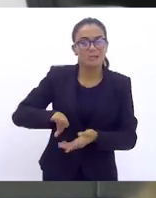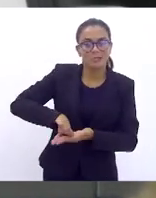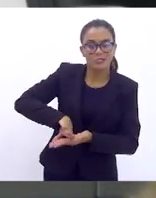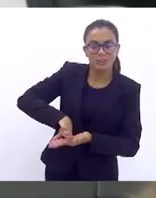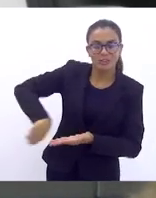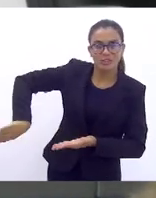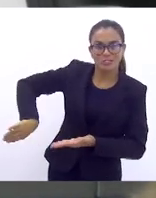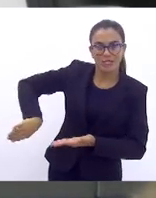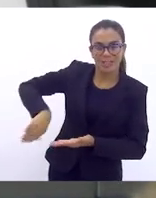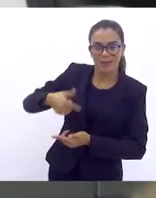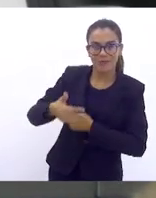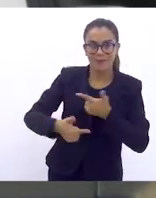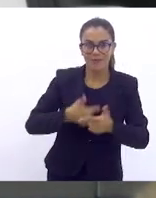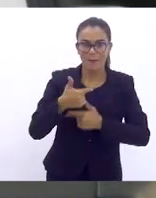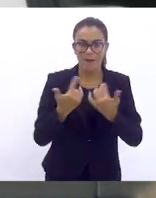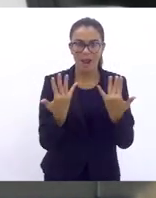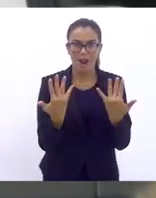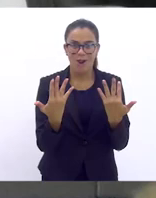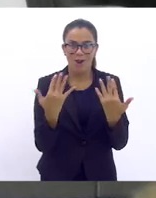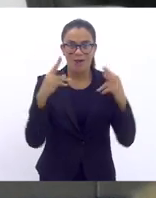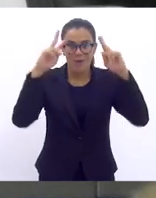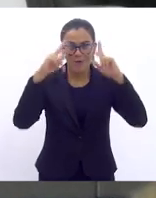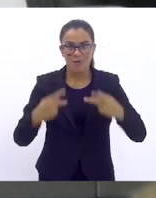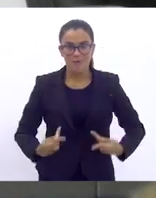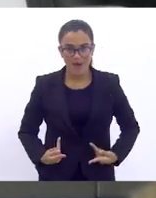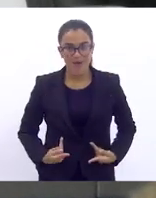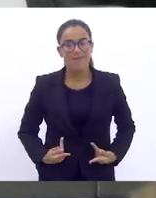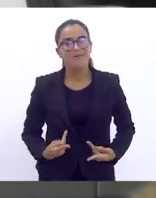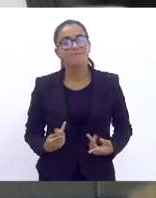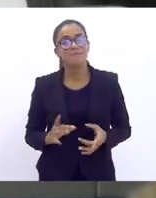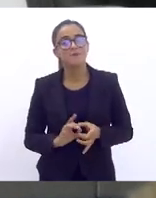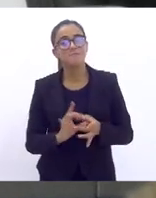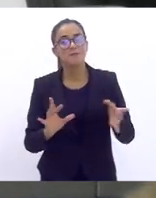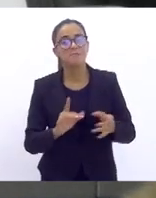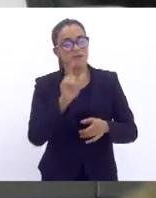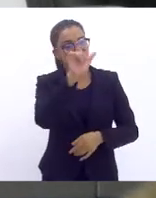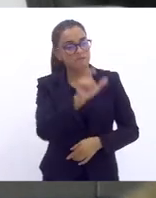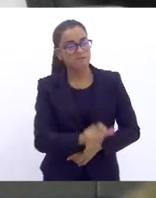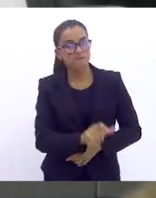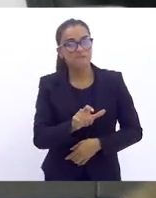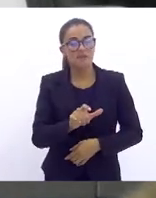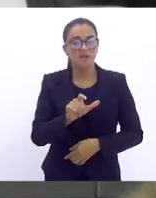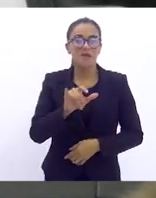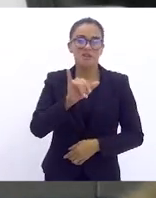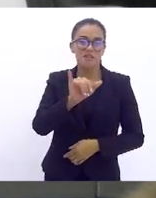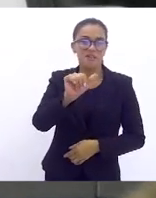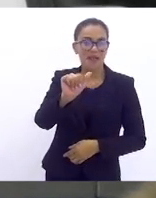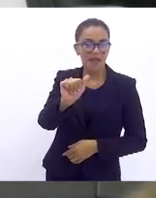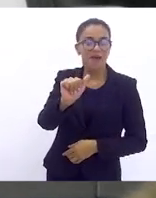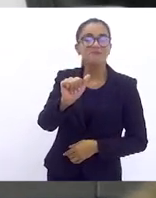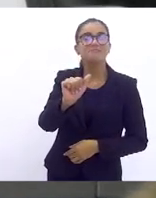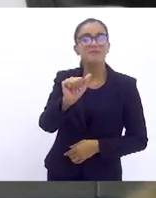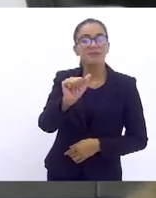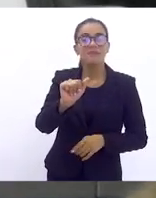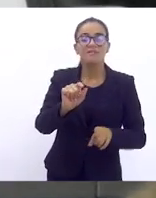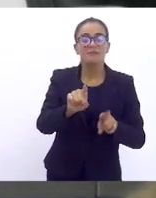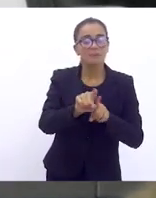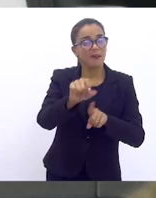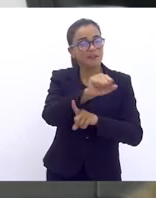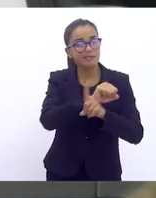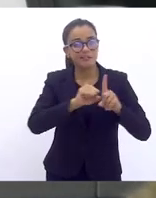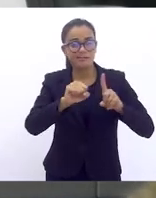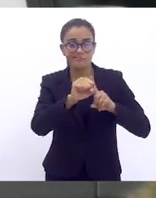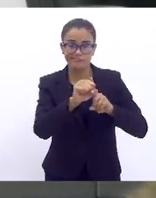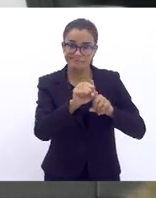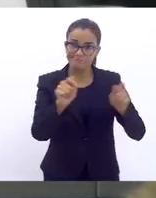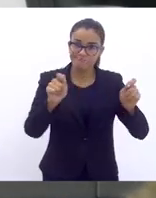determinadas tarefas repetitivas permitindo com que a sociedade e a humanidade